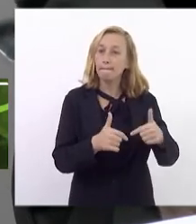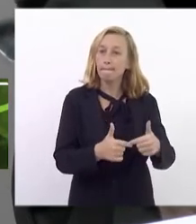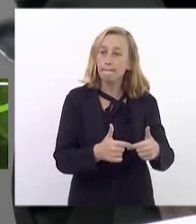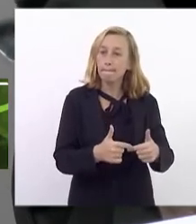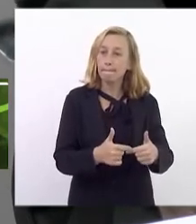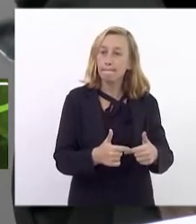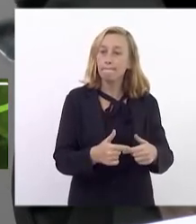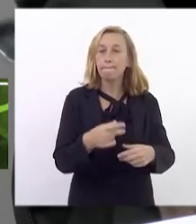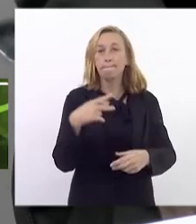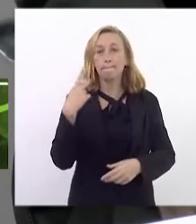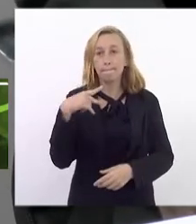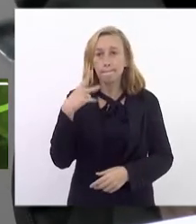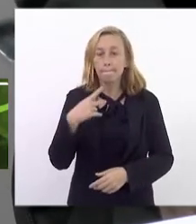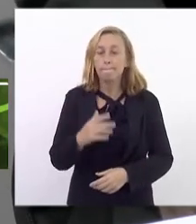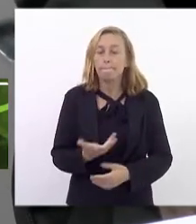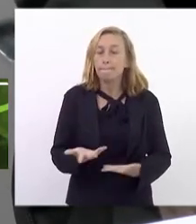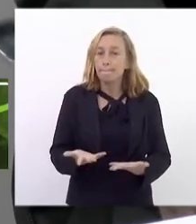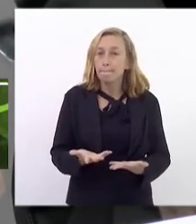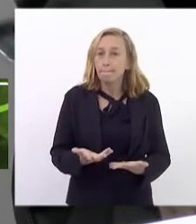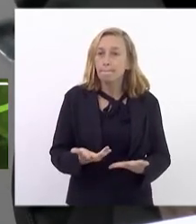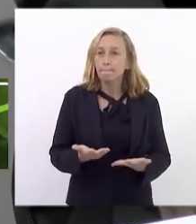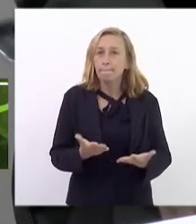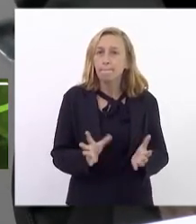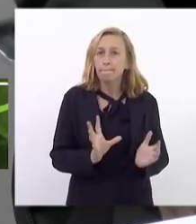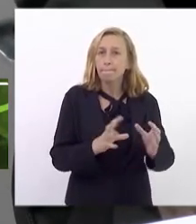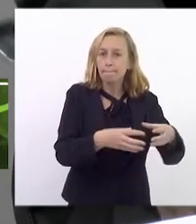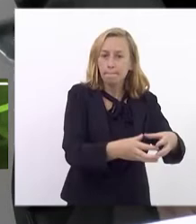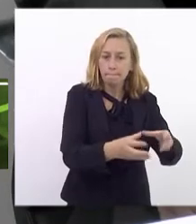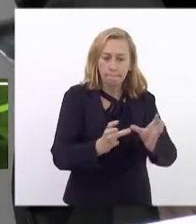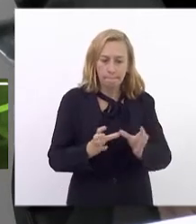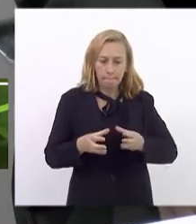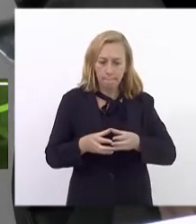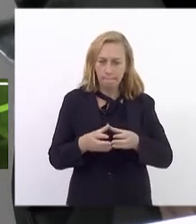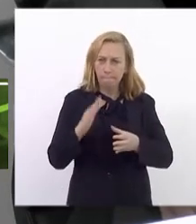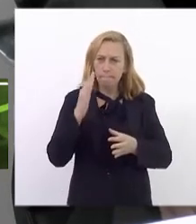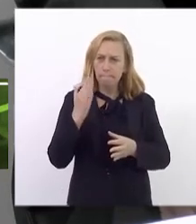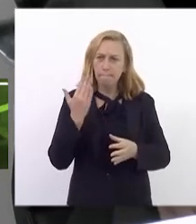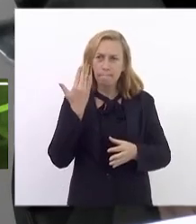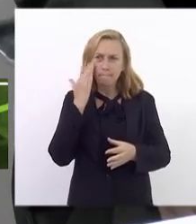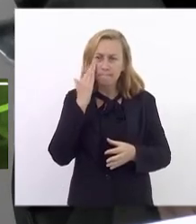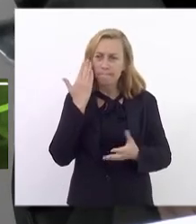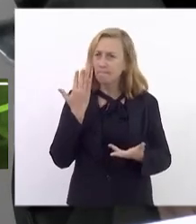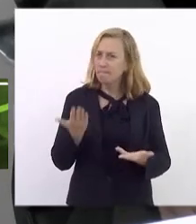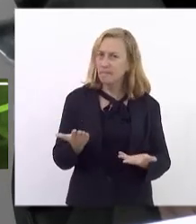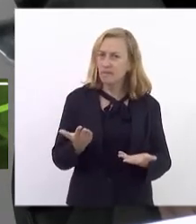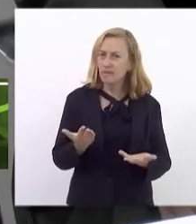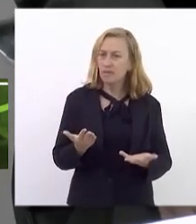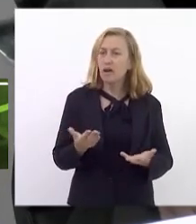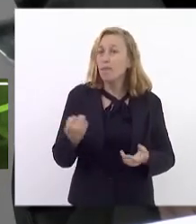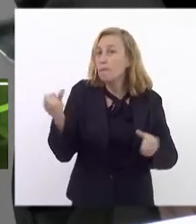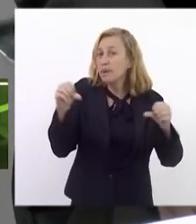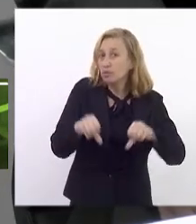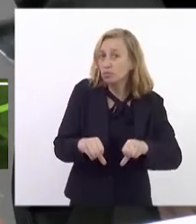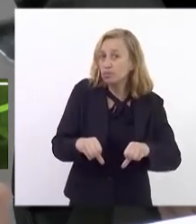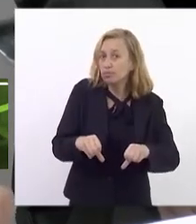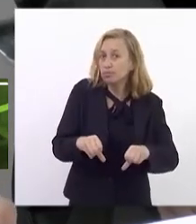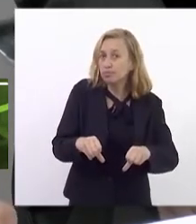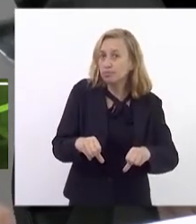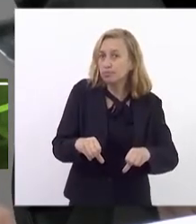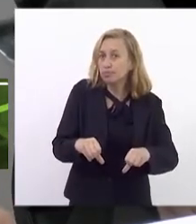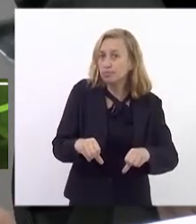da política, quer dizer, esses órgãos não se entendem no Estado. Aí, pior ainda,